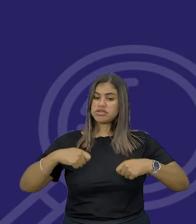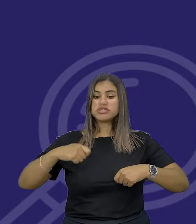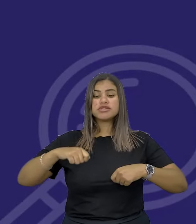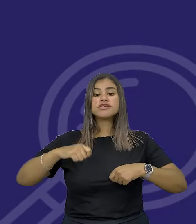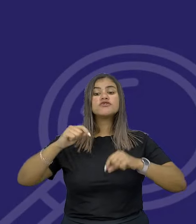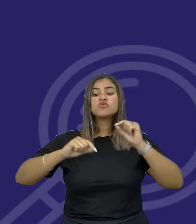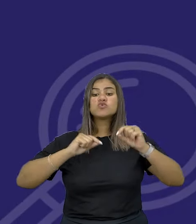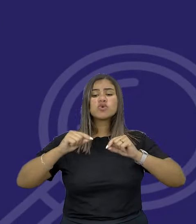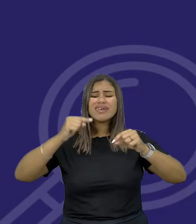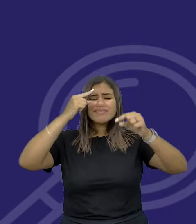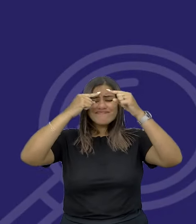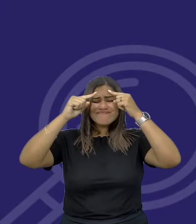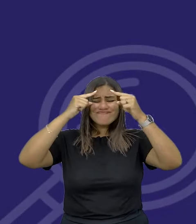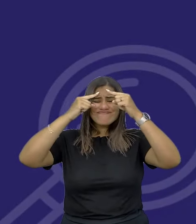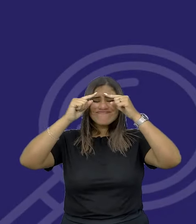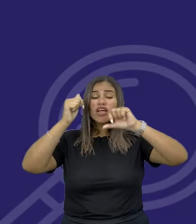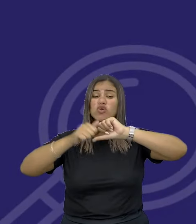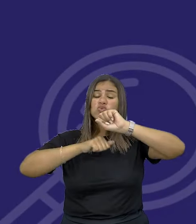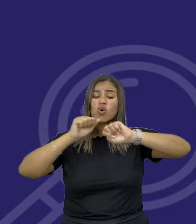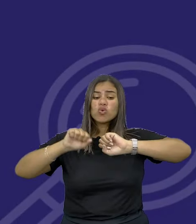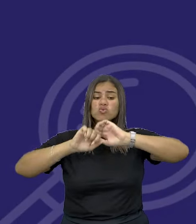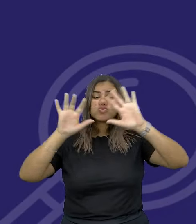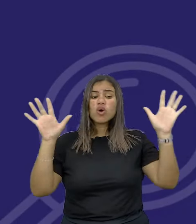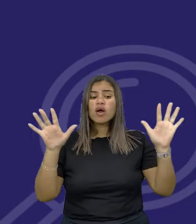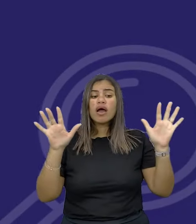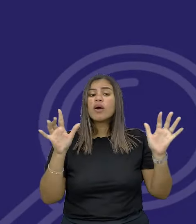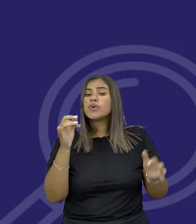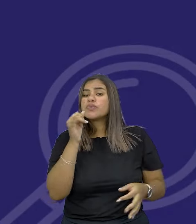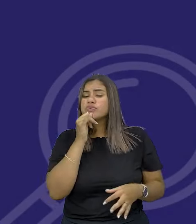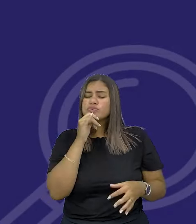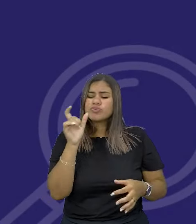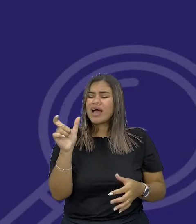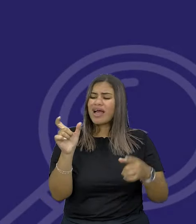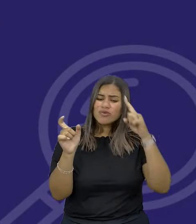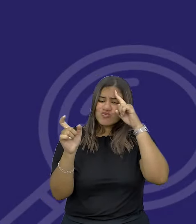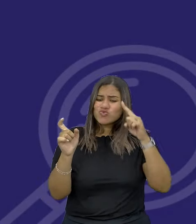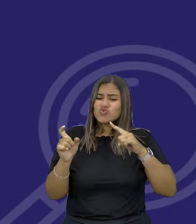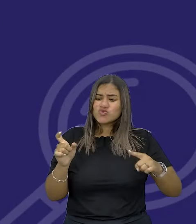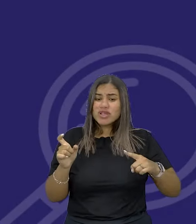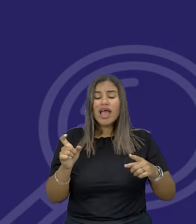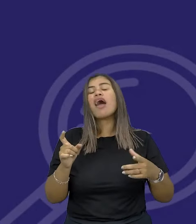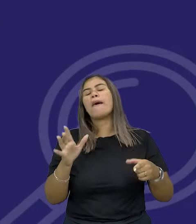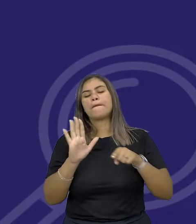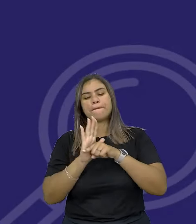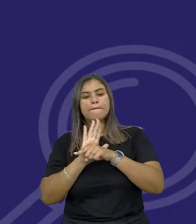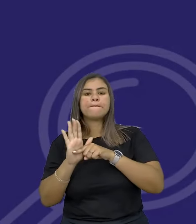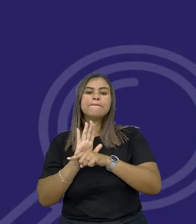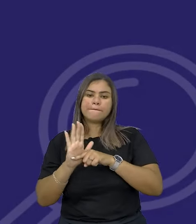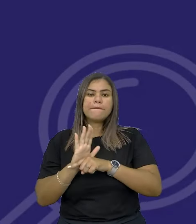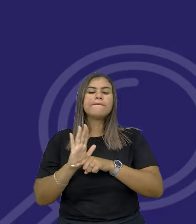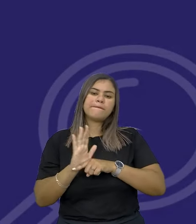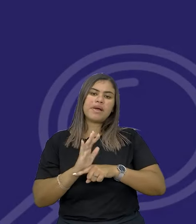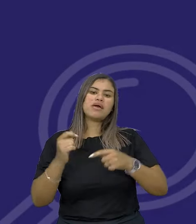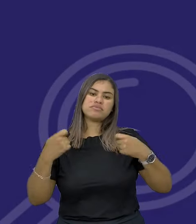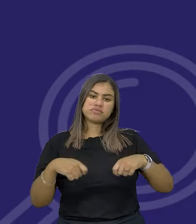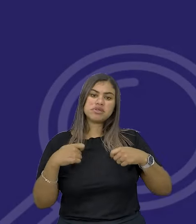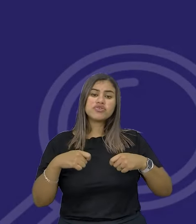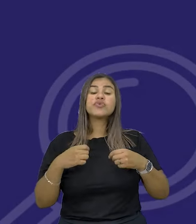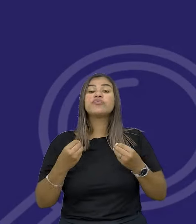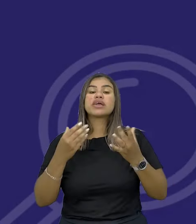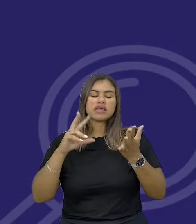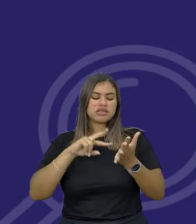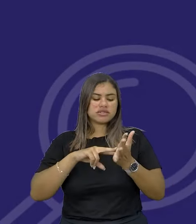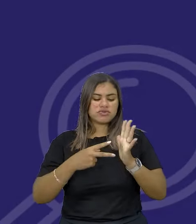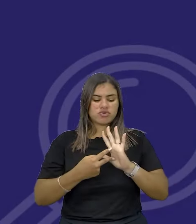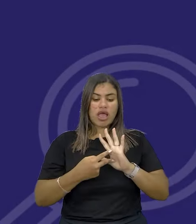uma palavra, eu falo, olha, o que é fotômetro? Vamos lá descobrir o que é fotômetro. Então, o que eu vou ter que fazer? Eu vou ter que, talvez, buscar o significado dessa palavra. Se